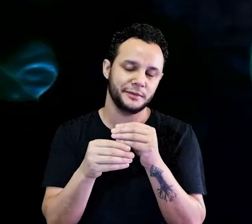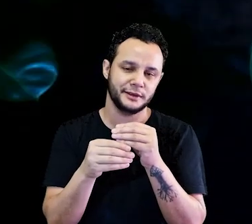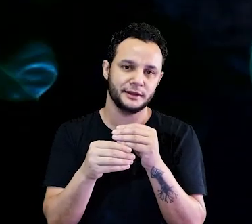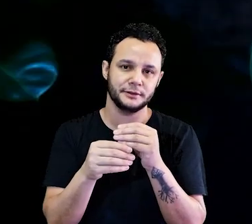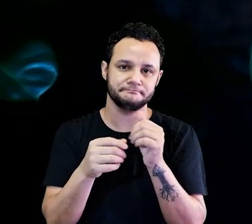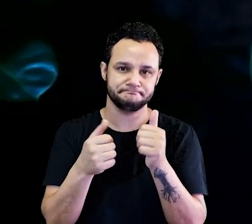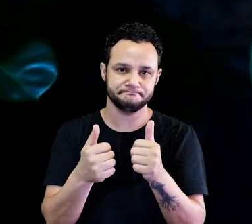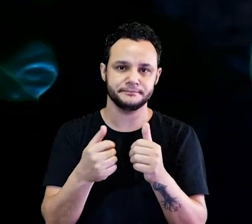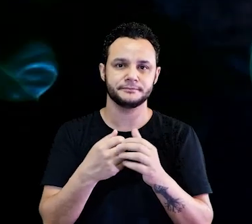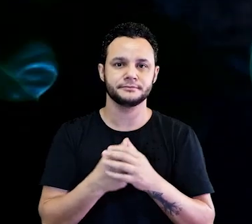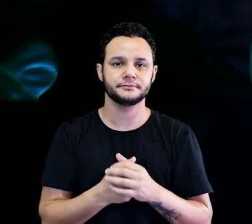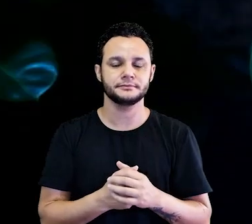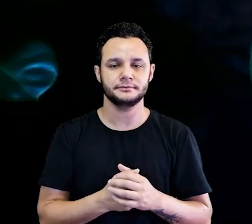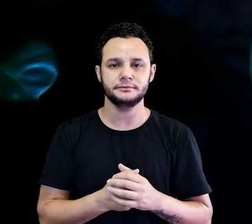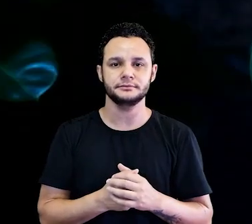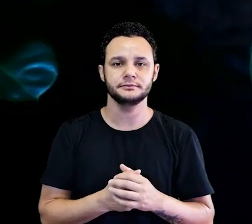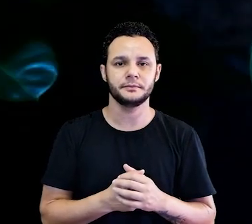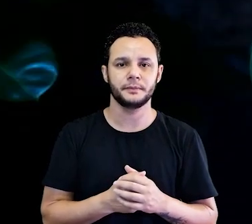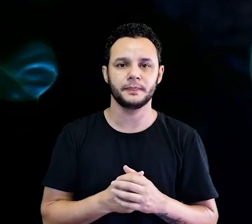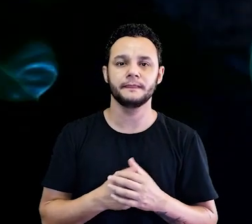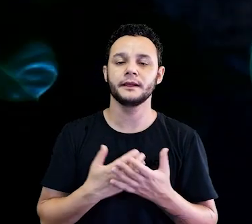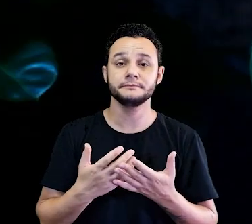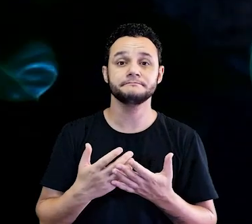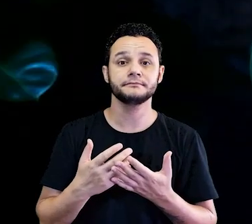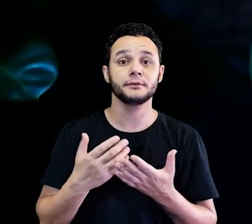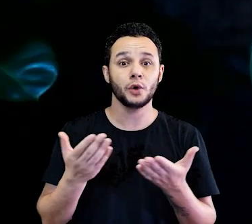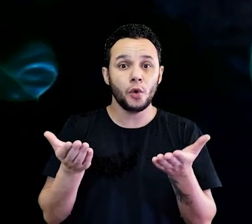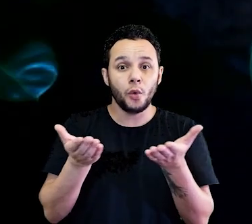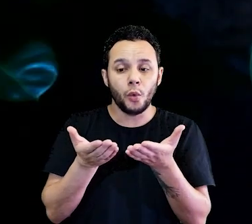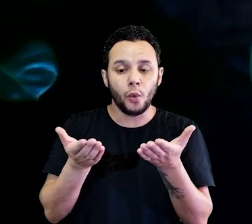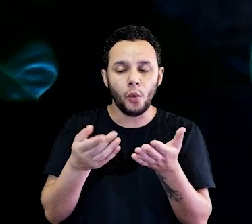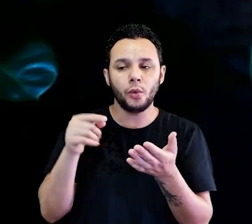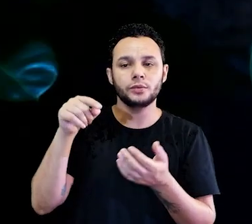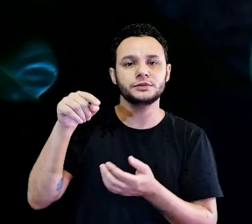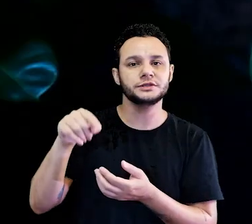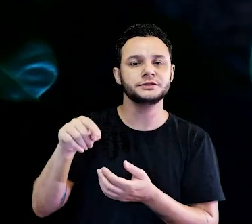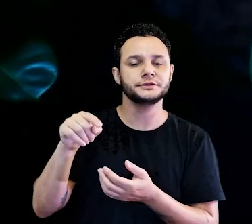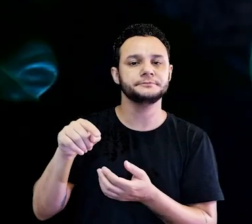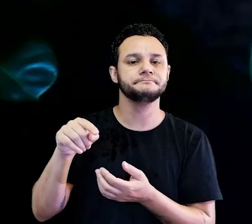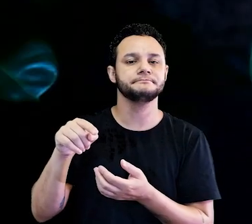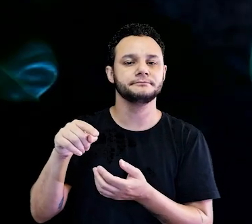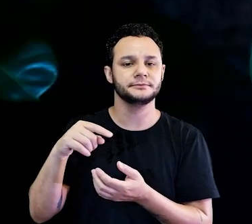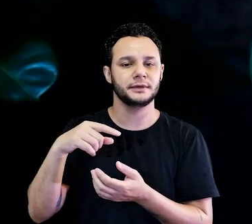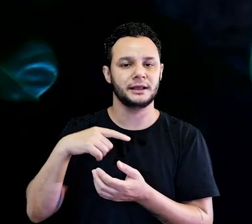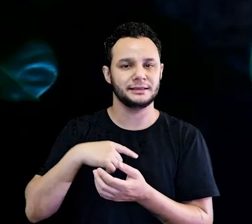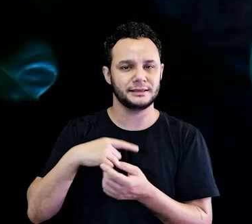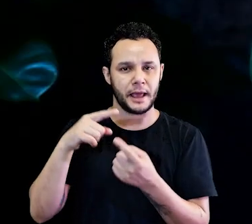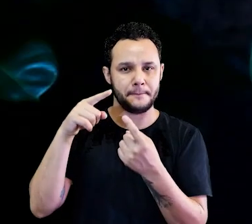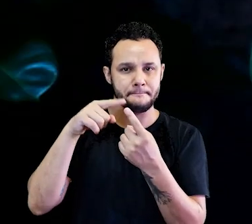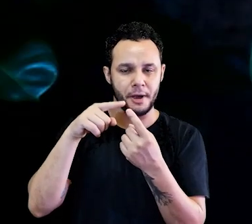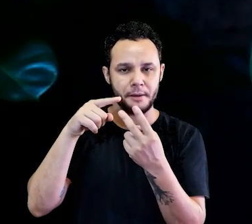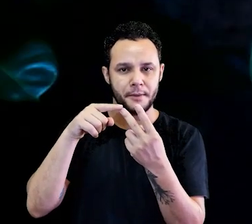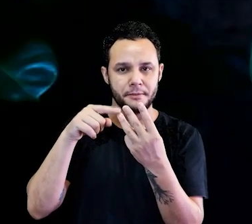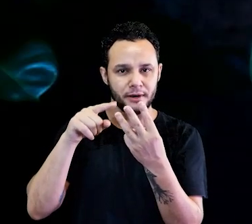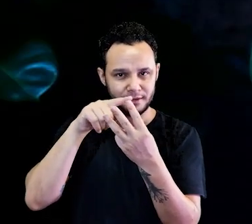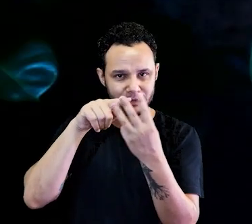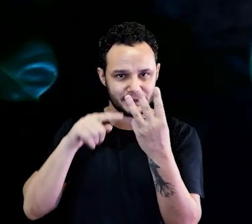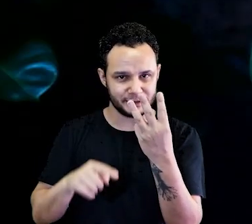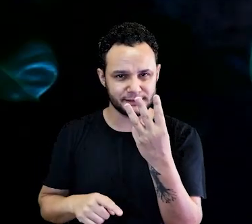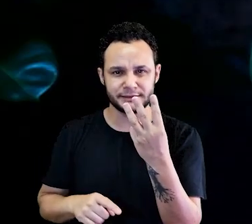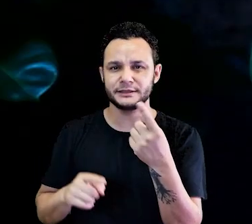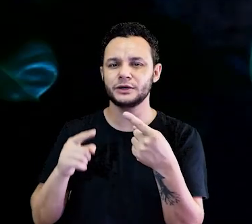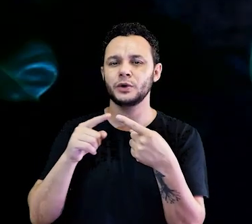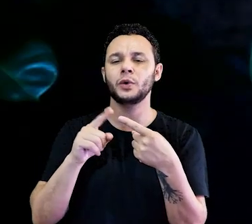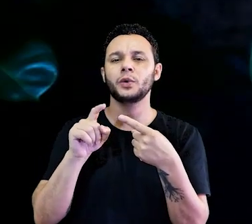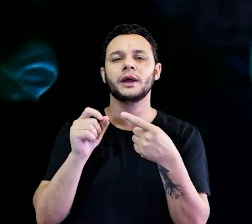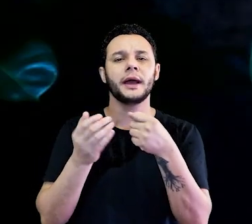é importante a gente dizer isso também, né? O PDDE hoje, gente, ele tem, né, 3